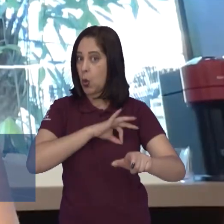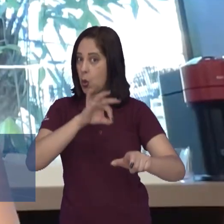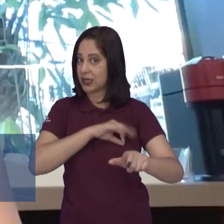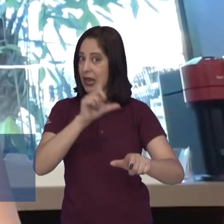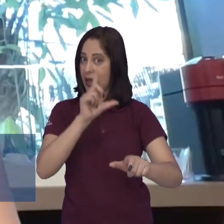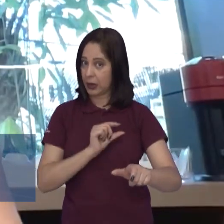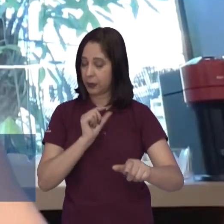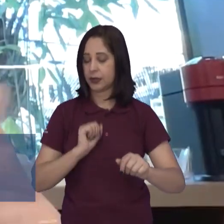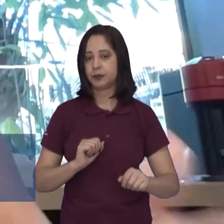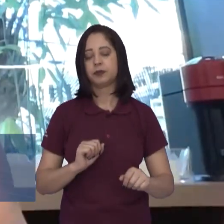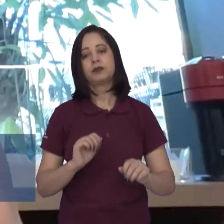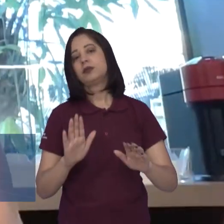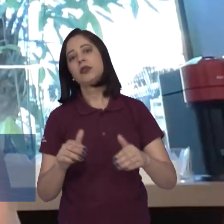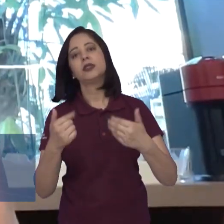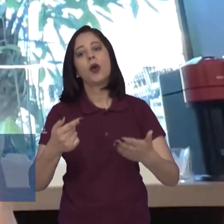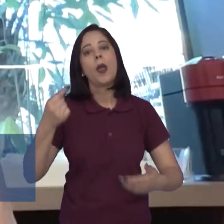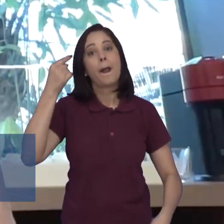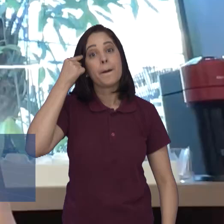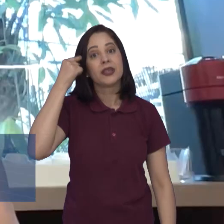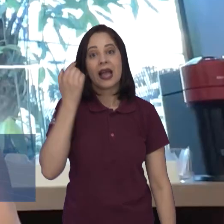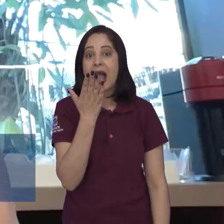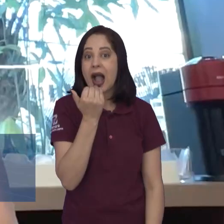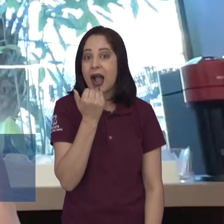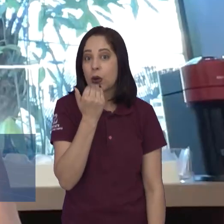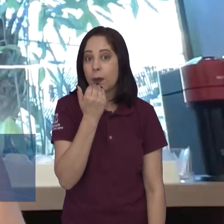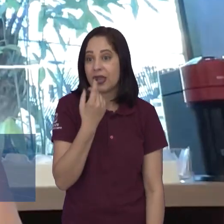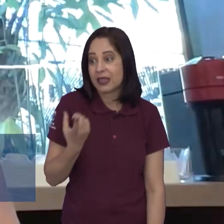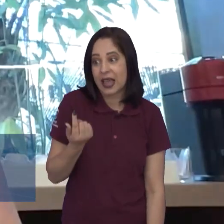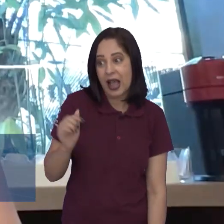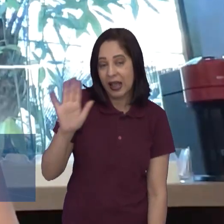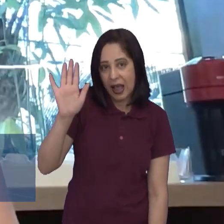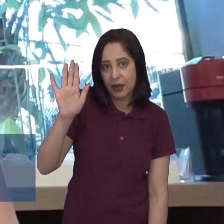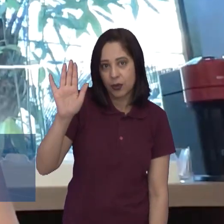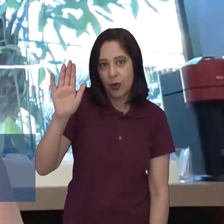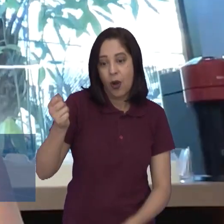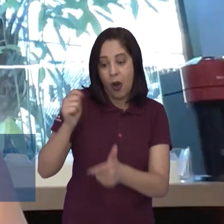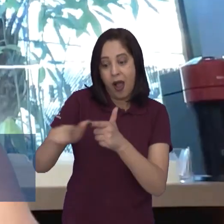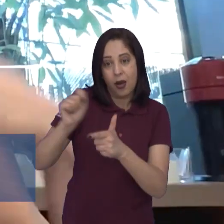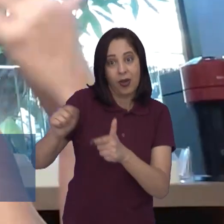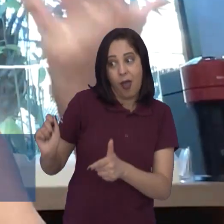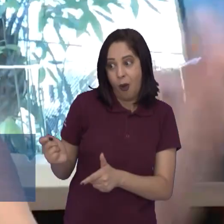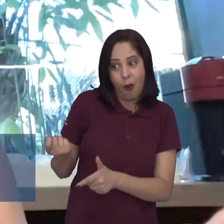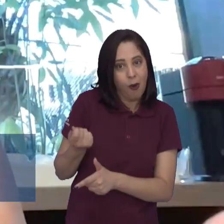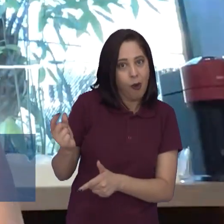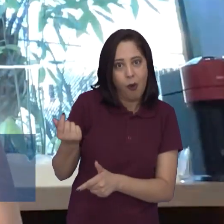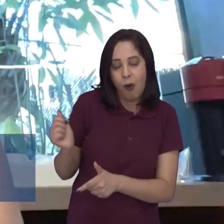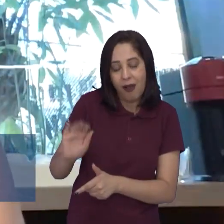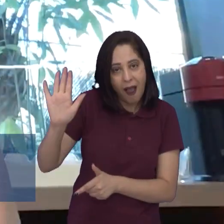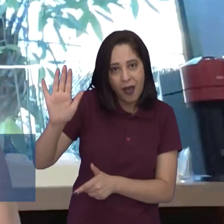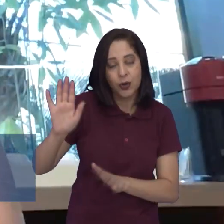cesta básica, ela aumentou e naturalmente aumenta o valor dos aluguéis, né? Então, assim, a gente depende muito de um